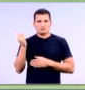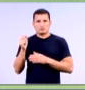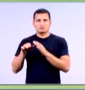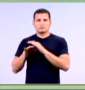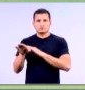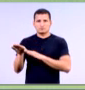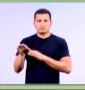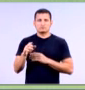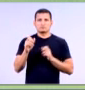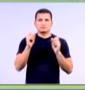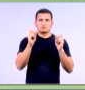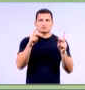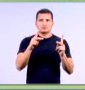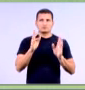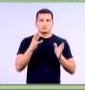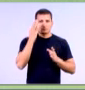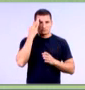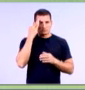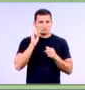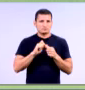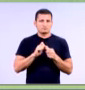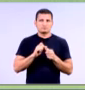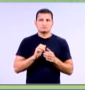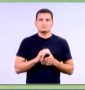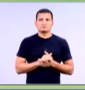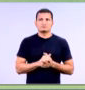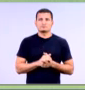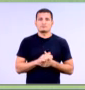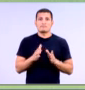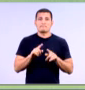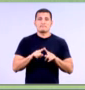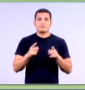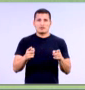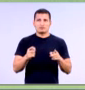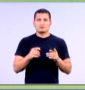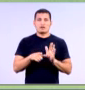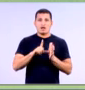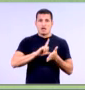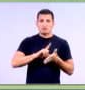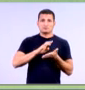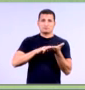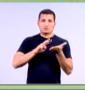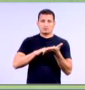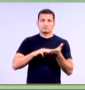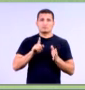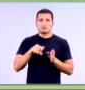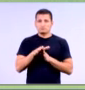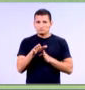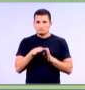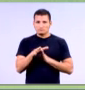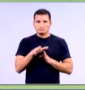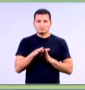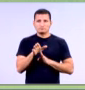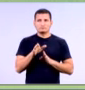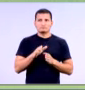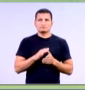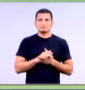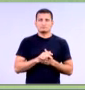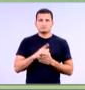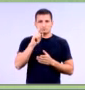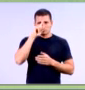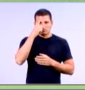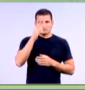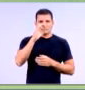depositar. Ok, a gente já sabe fazer isso. Só que, antes dos métodos, recomendamos criar